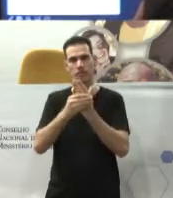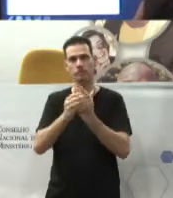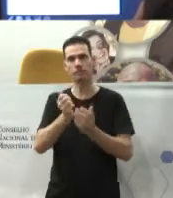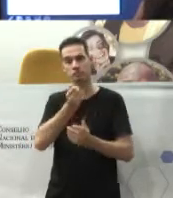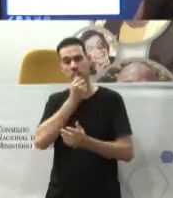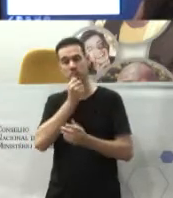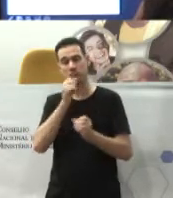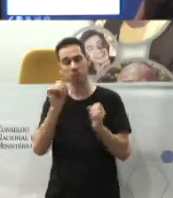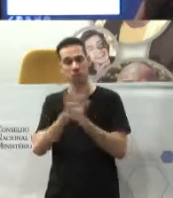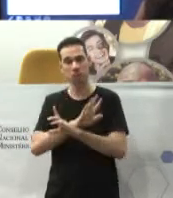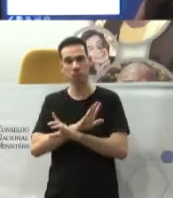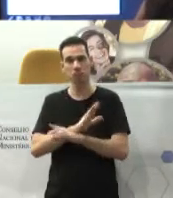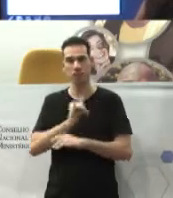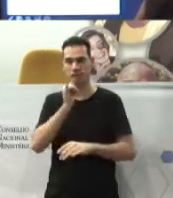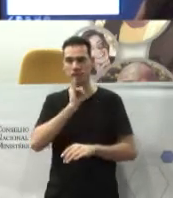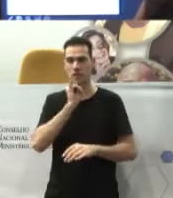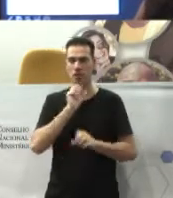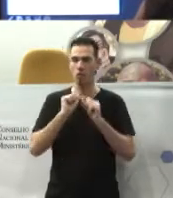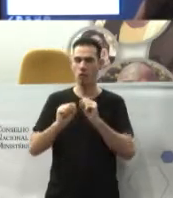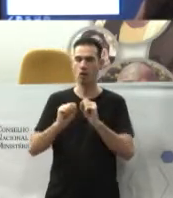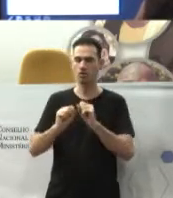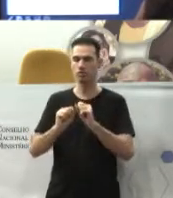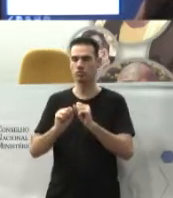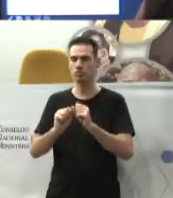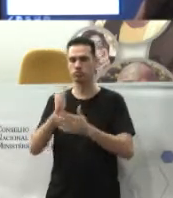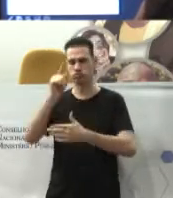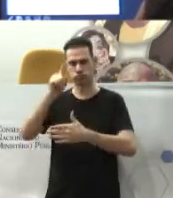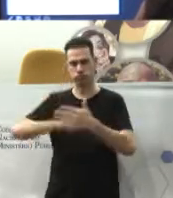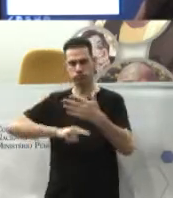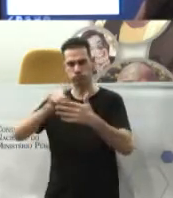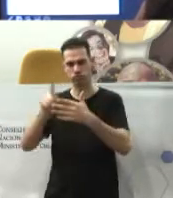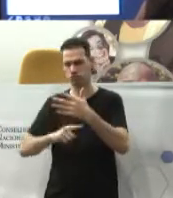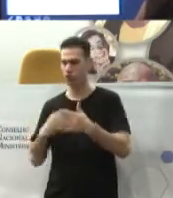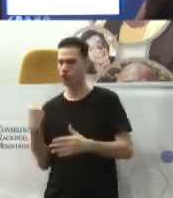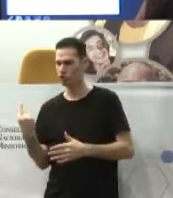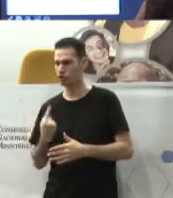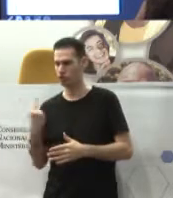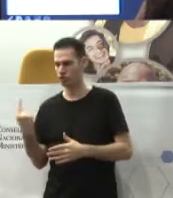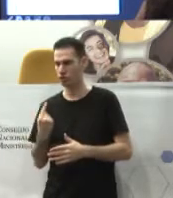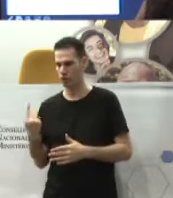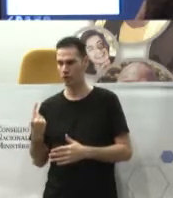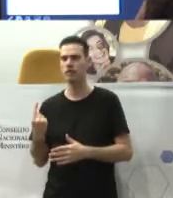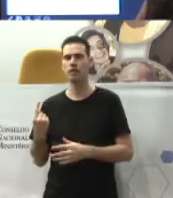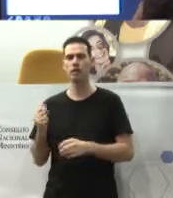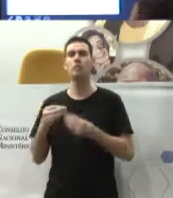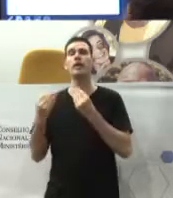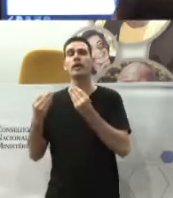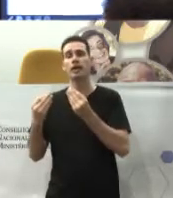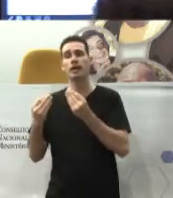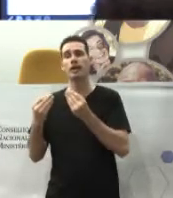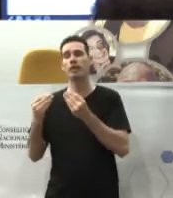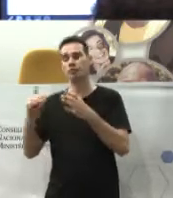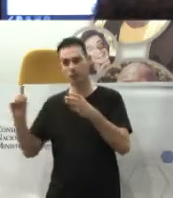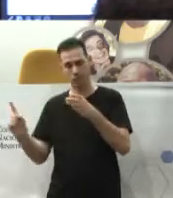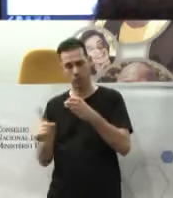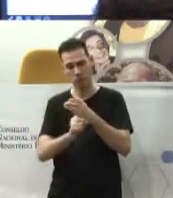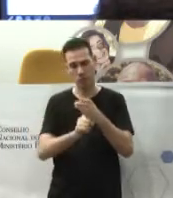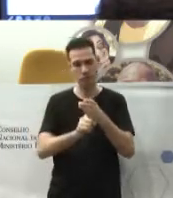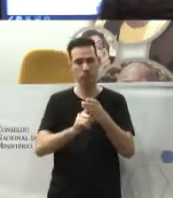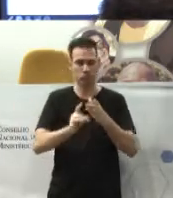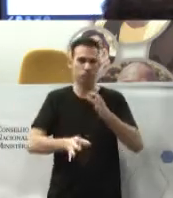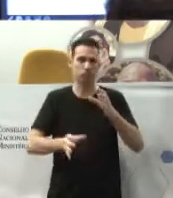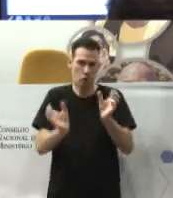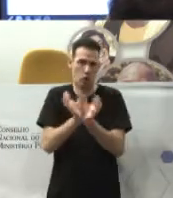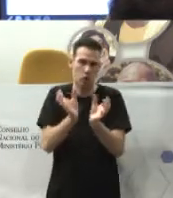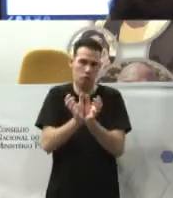do STJ que diz que eu posso suspender as ações individuais para o julgamento das ações coletivas. É um recurso